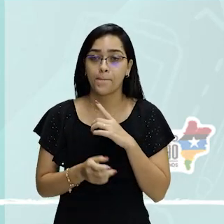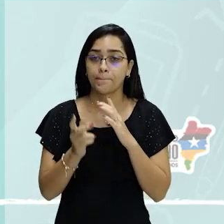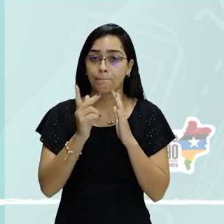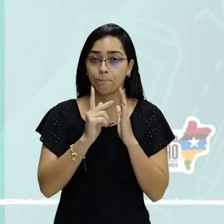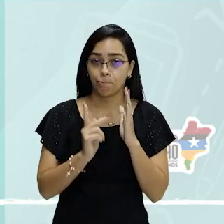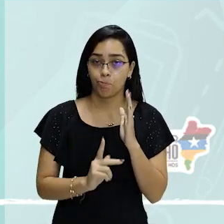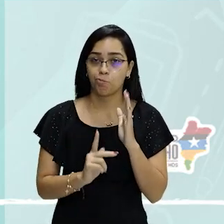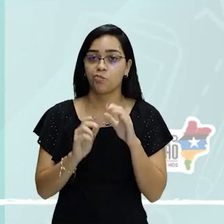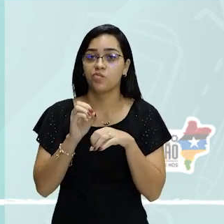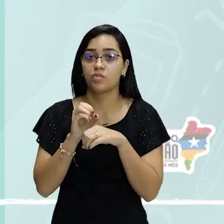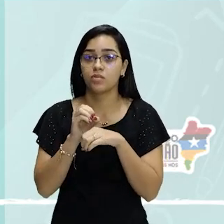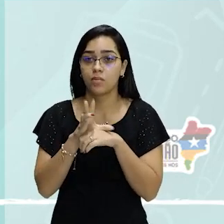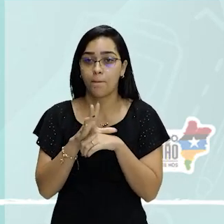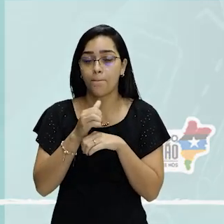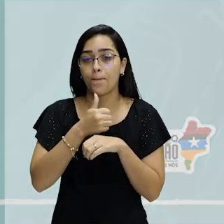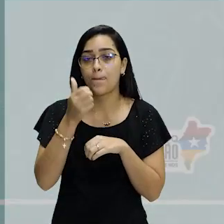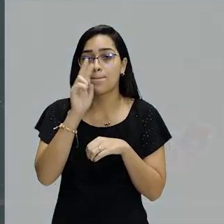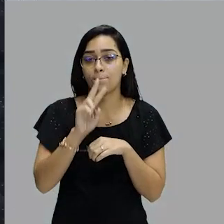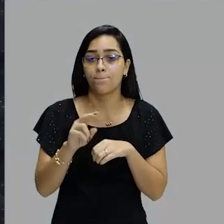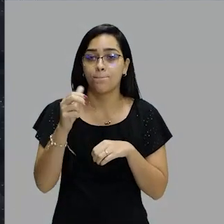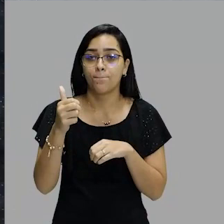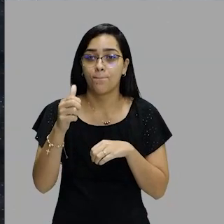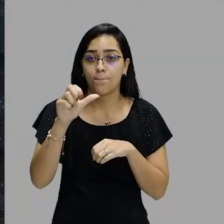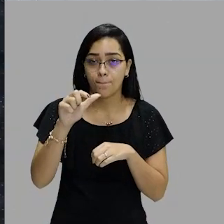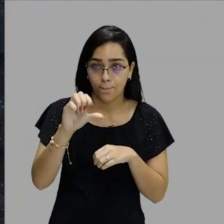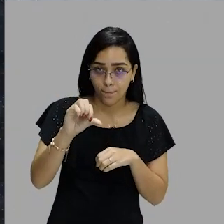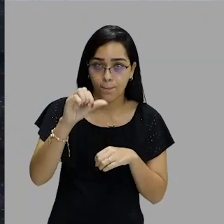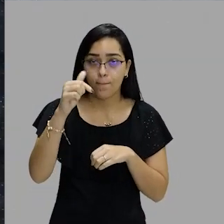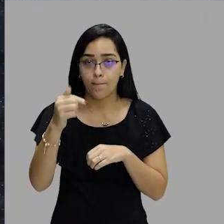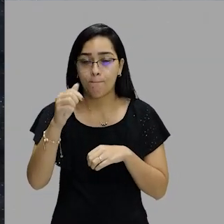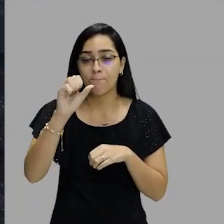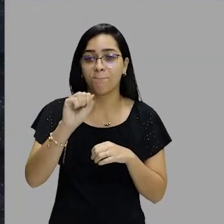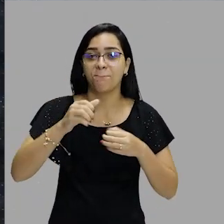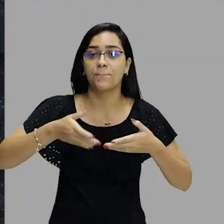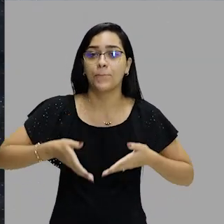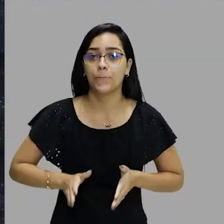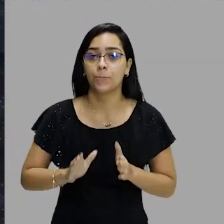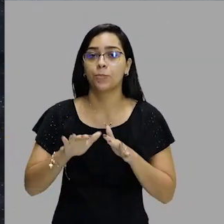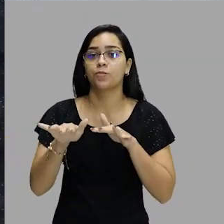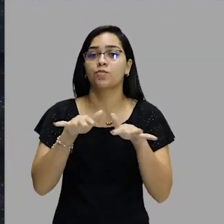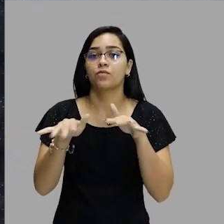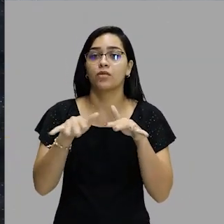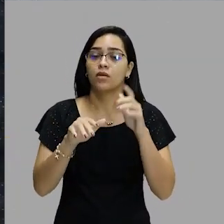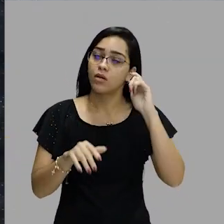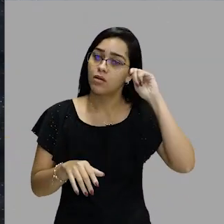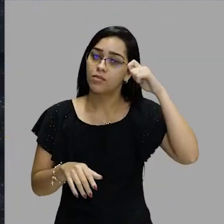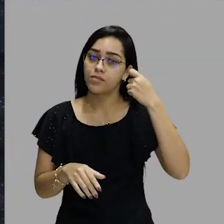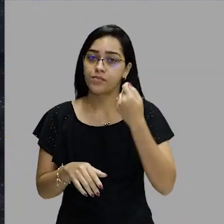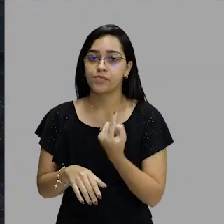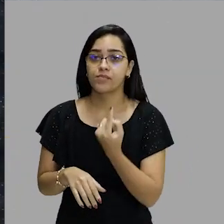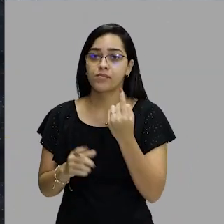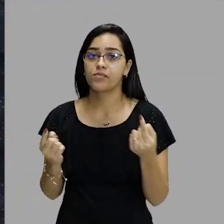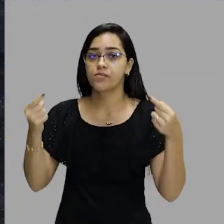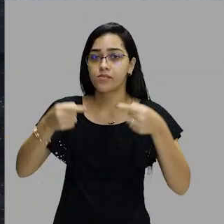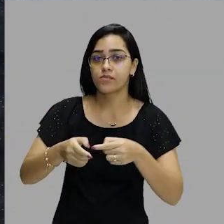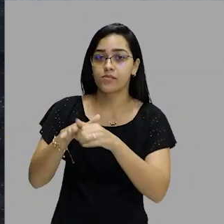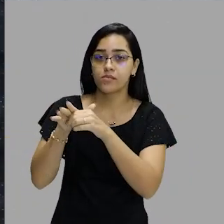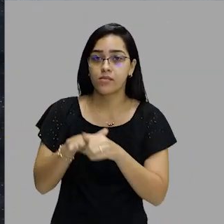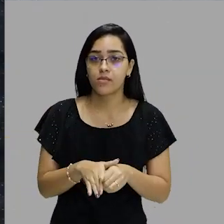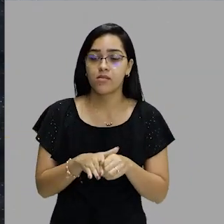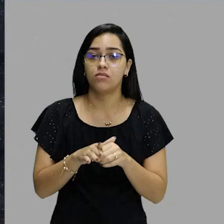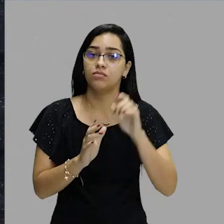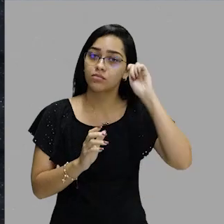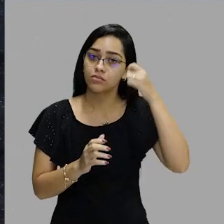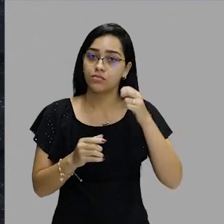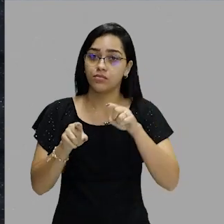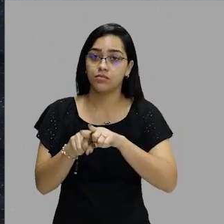prosa, lançados pela primeira vez em 1978, nascidos do movimento negro unificado contra a discriminação racial, que